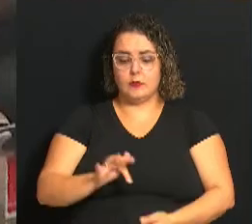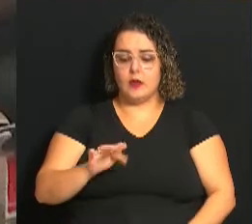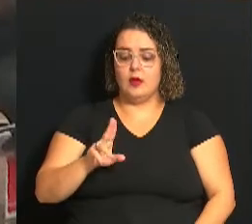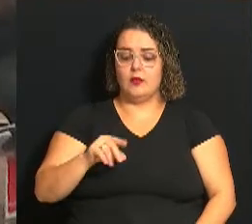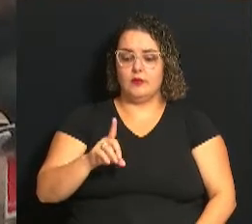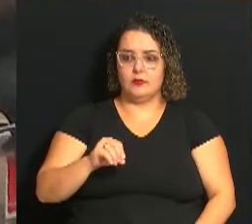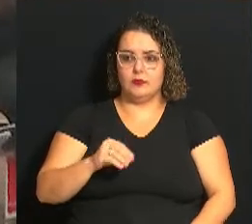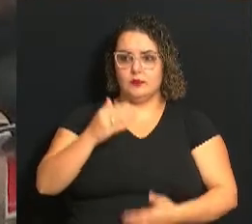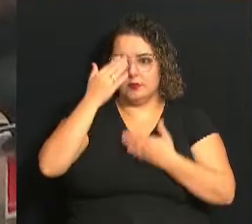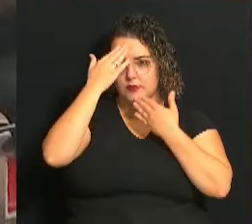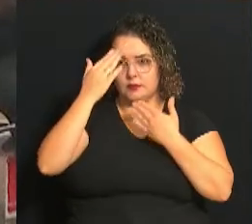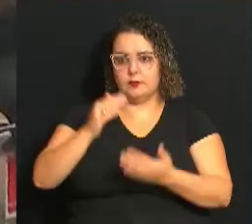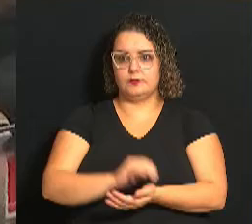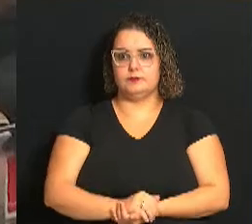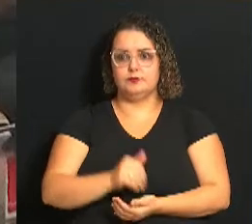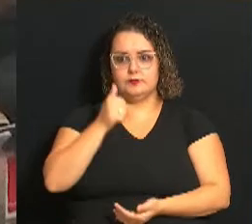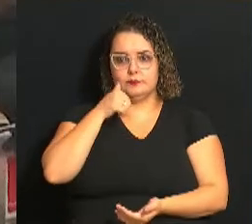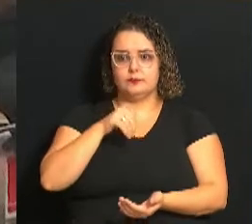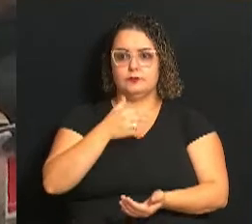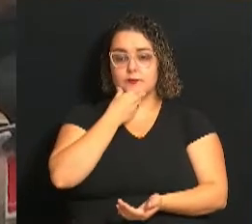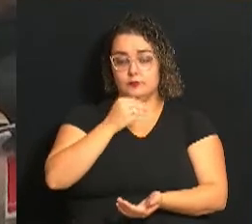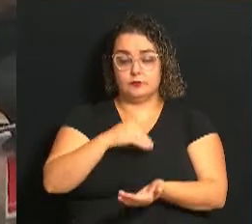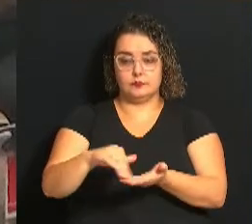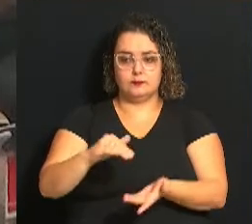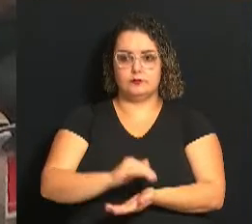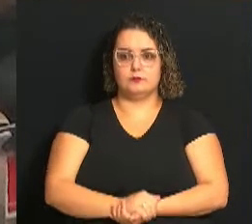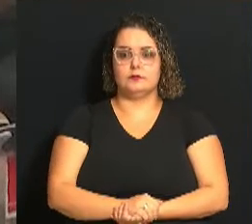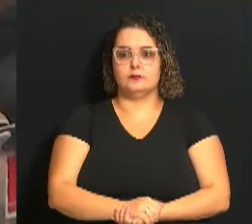obrigado, secretário.